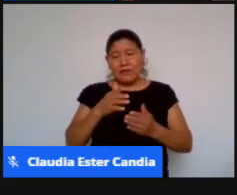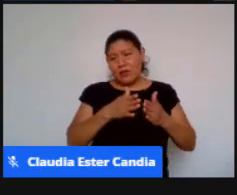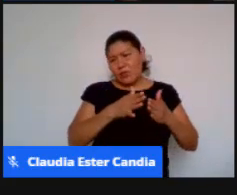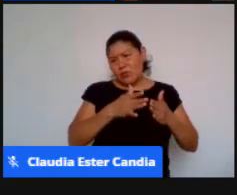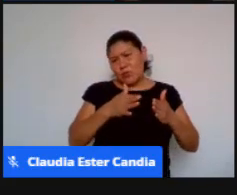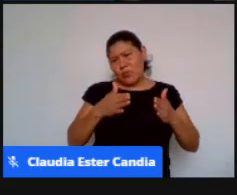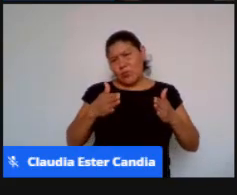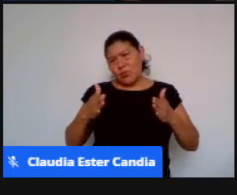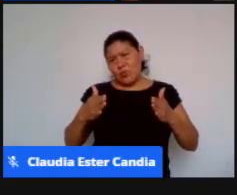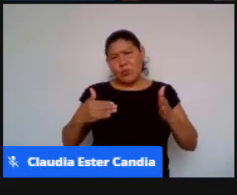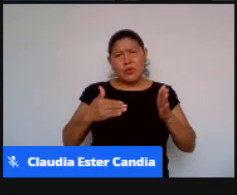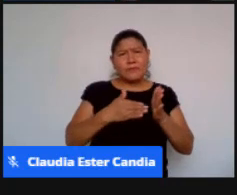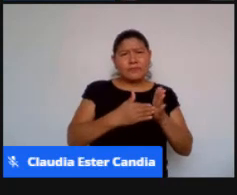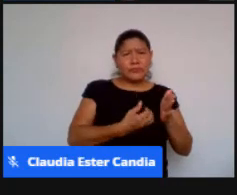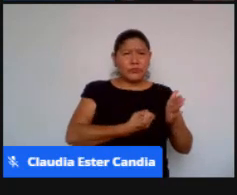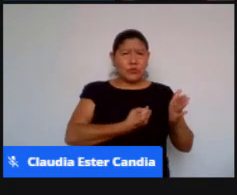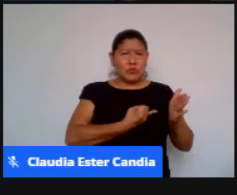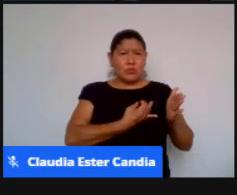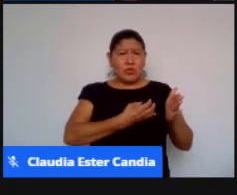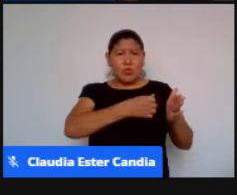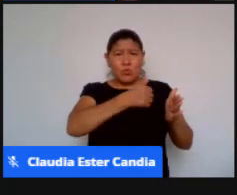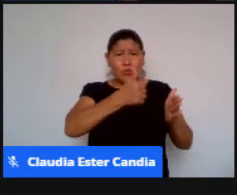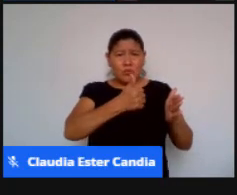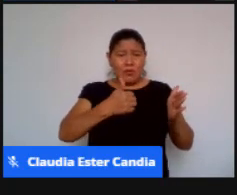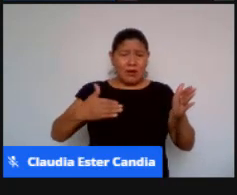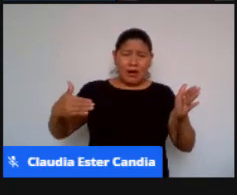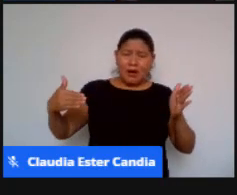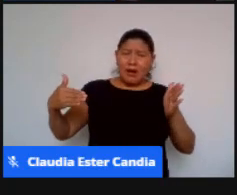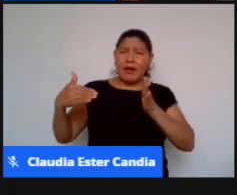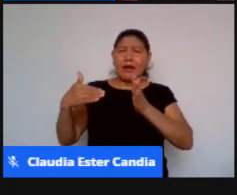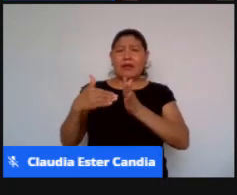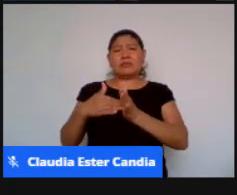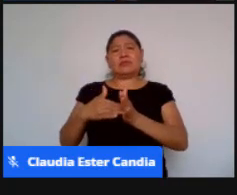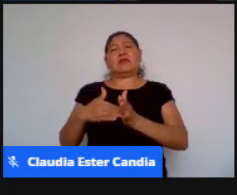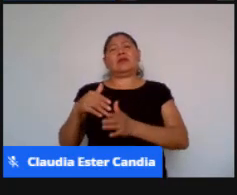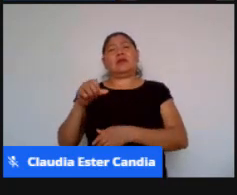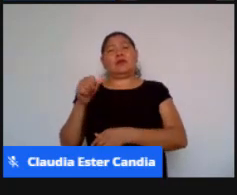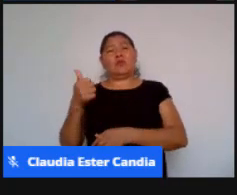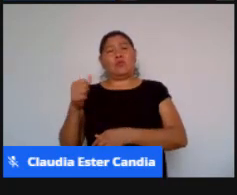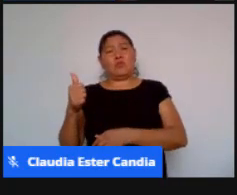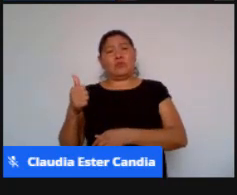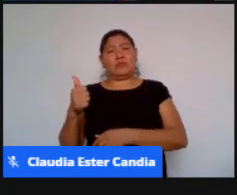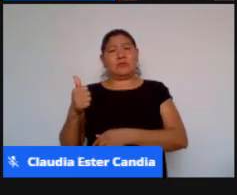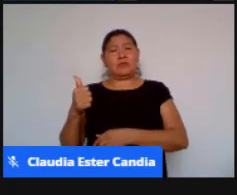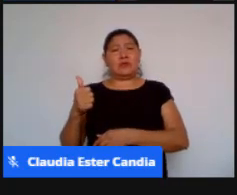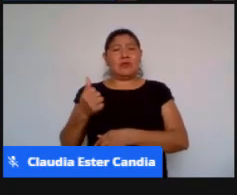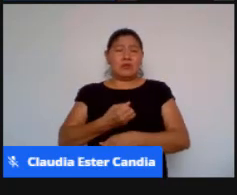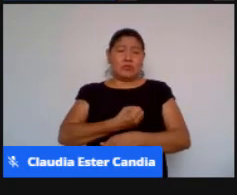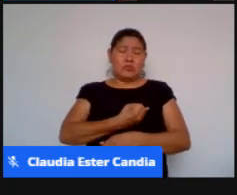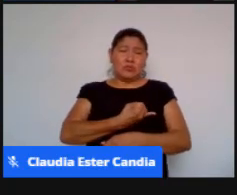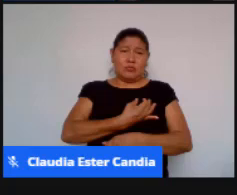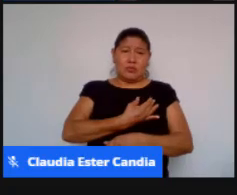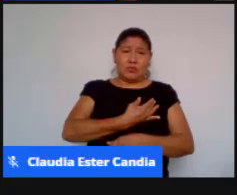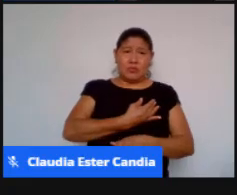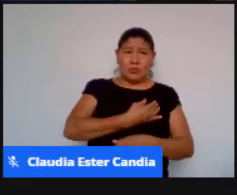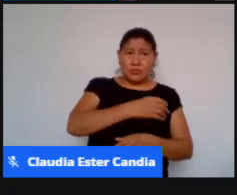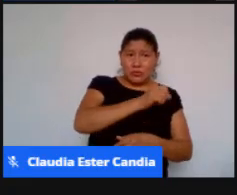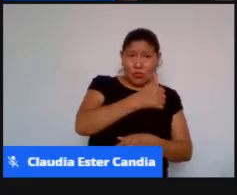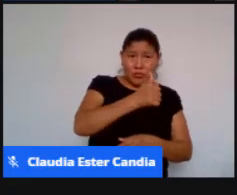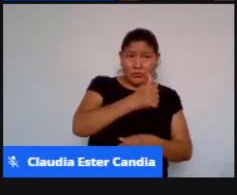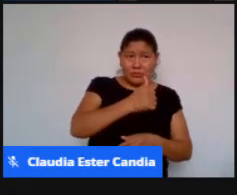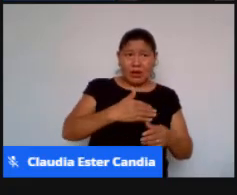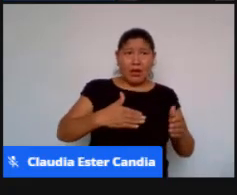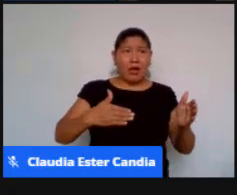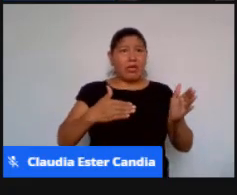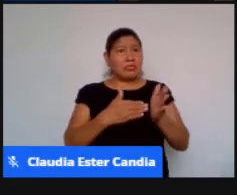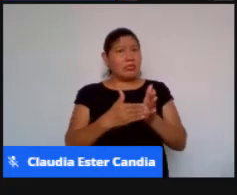a 13, de 1 a 25, elas vão estar numa determinada, não é uma sequência, entenderam? Mas é assim, tem 11 habilidades